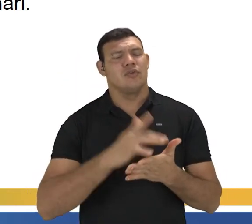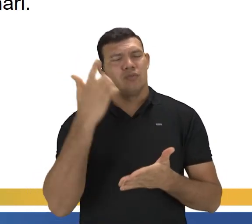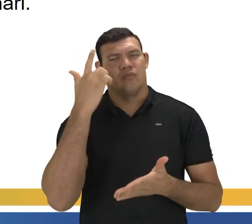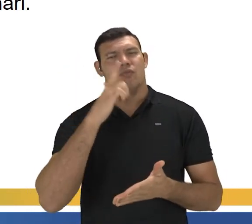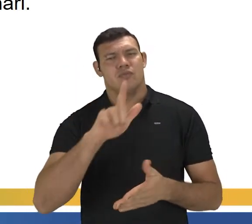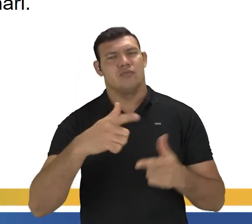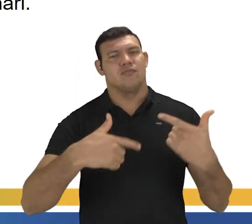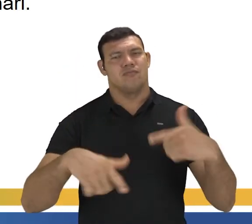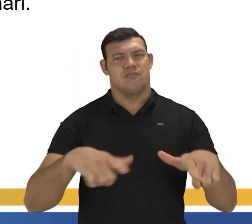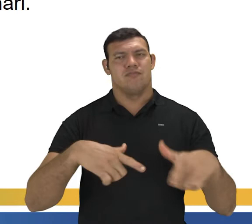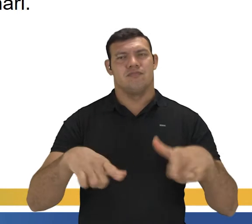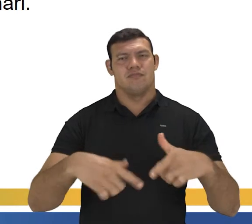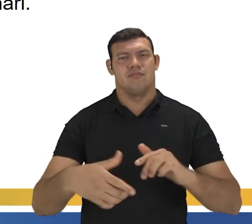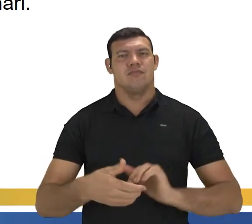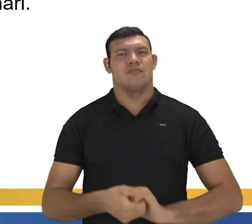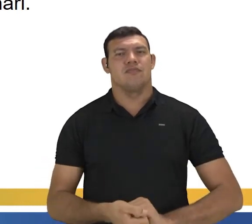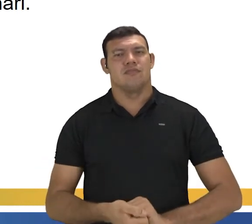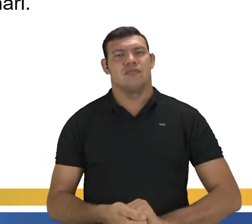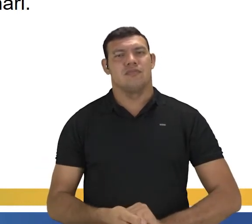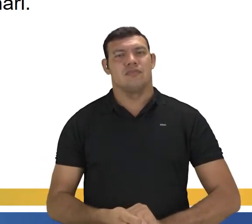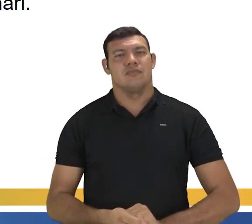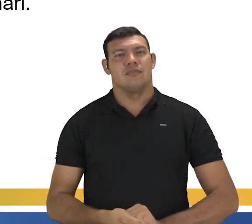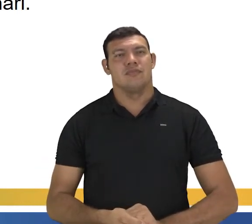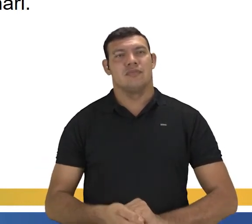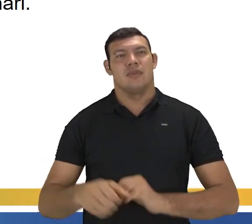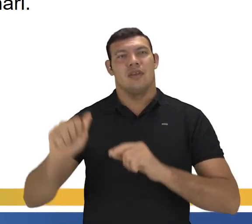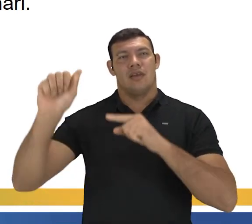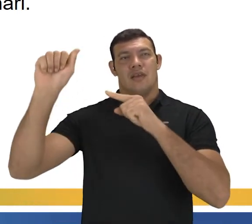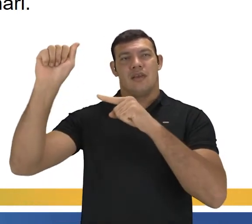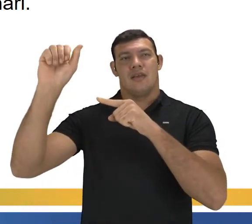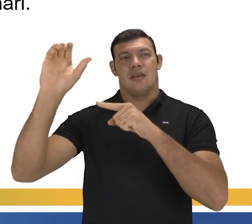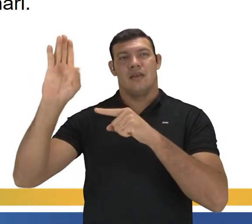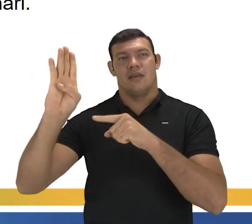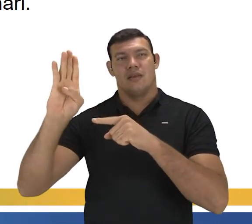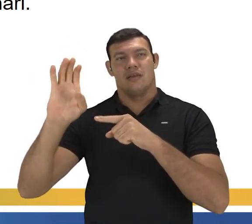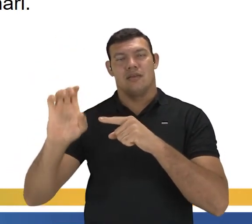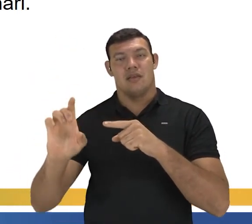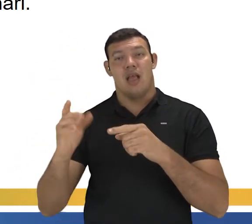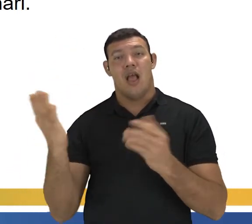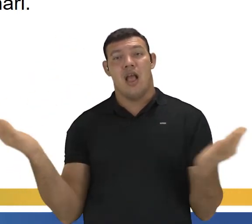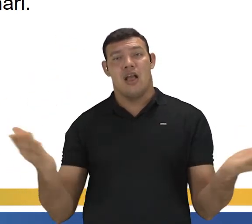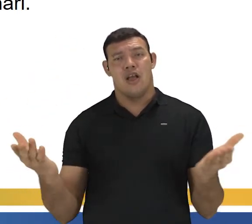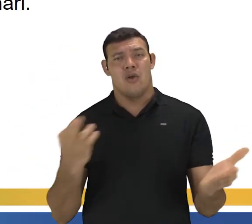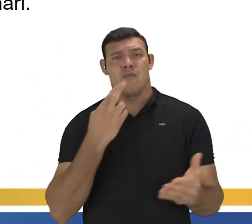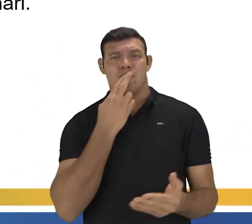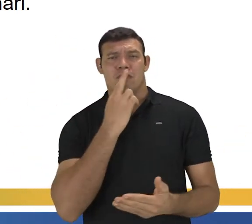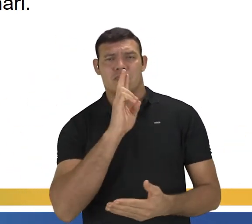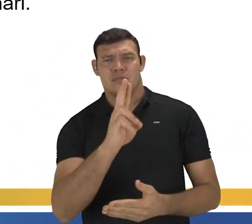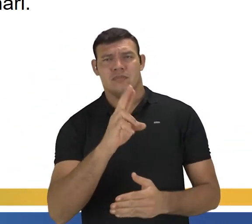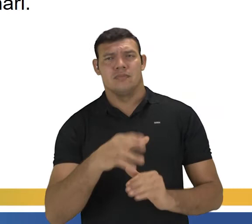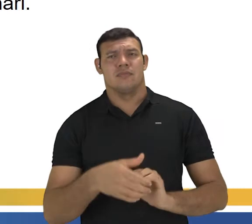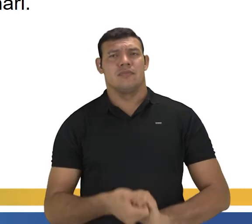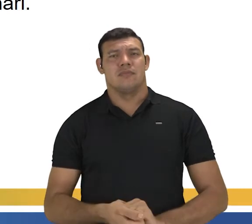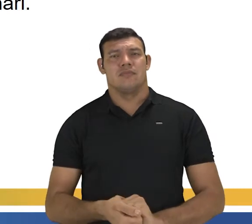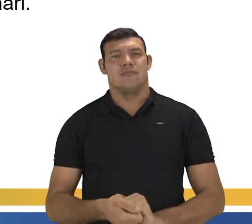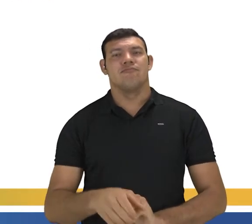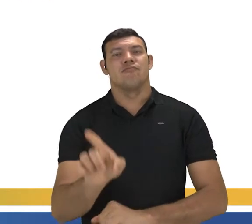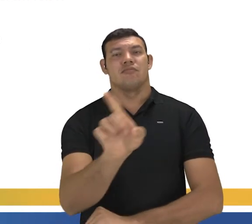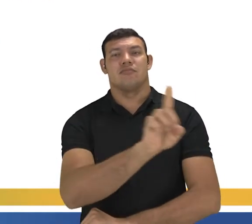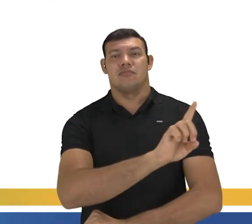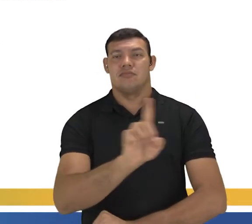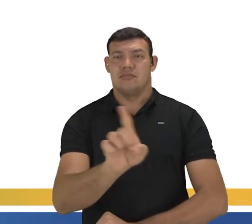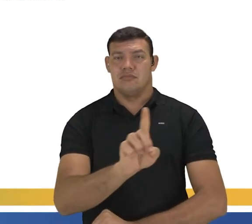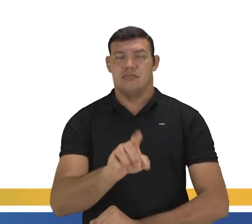conseguido um emprego e passa são as questões vamos partir agora para resolução dos exercícios desse exercício da forma